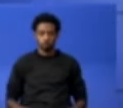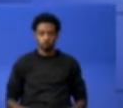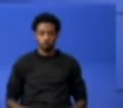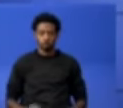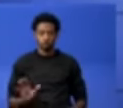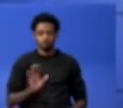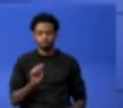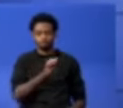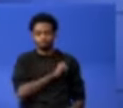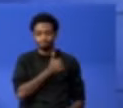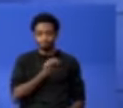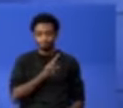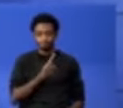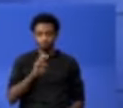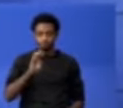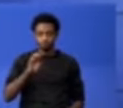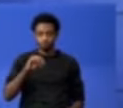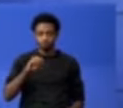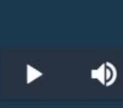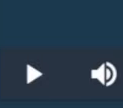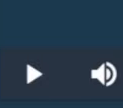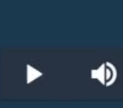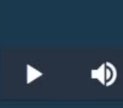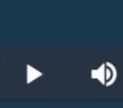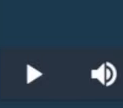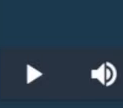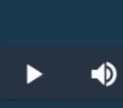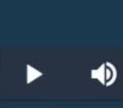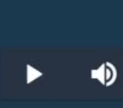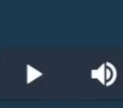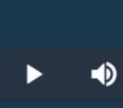Olá, aluno. Meu nome é Emerson Teixeira, sou professor.